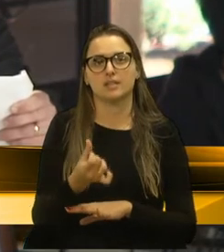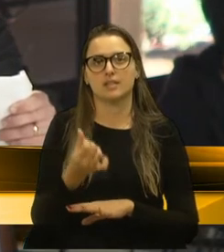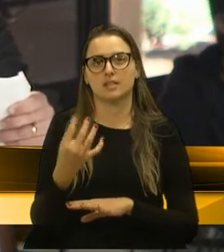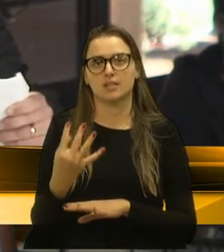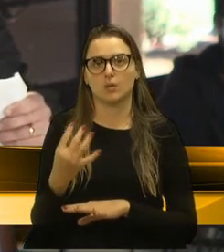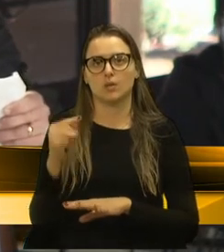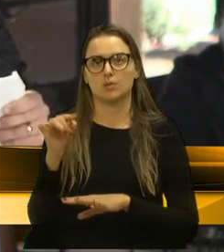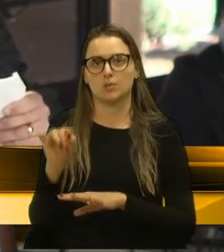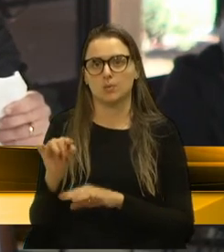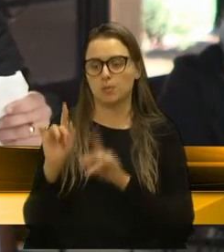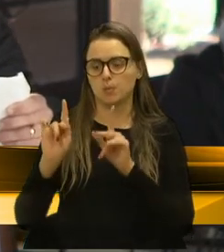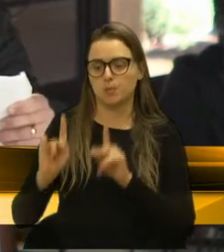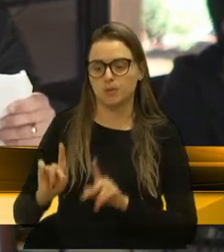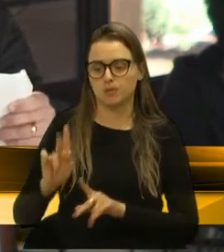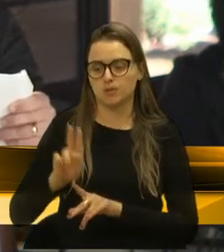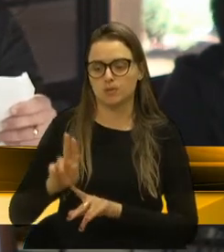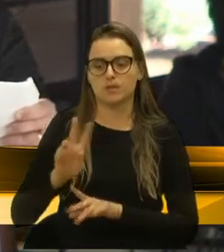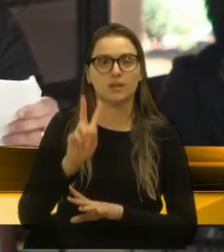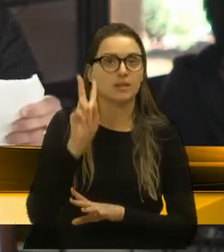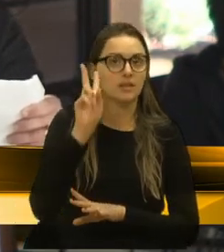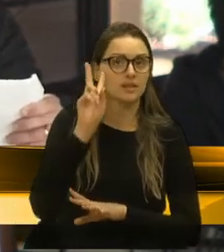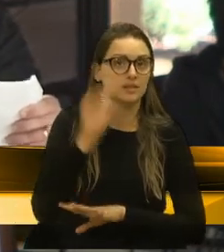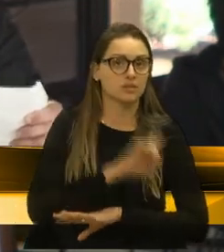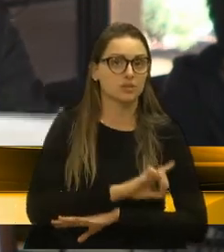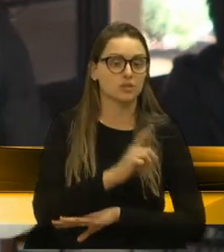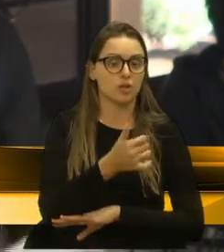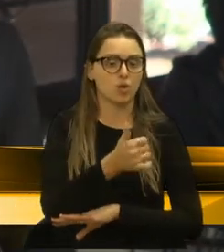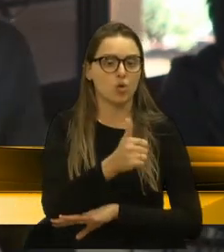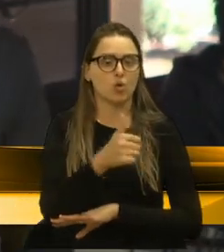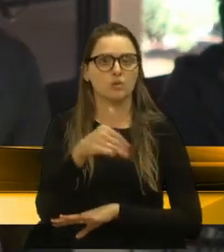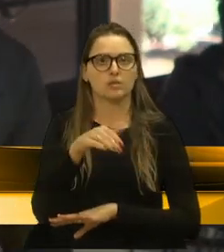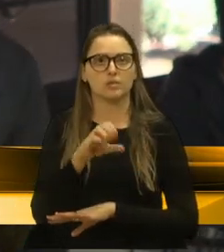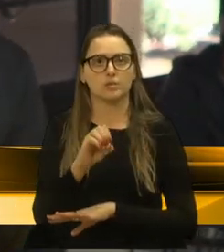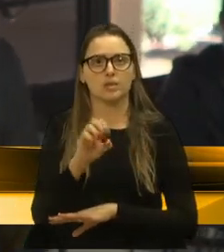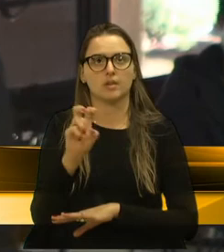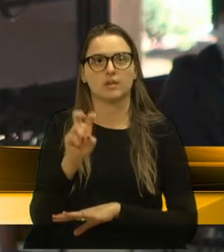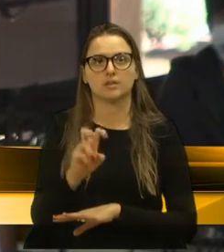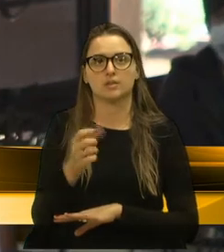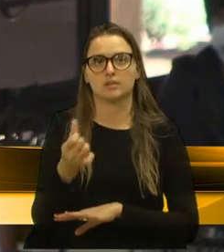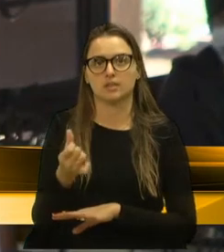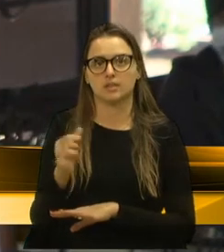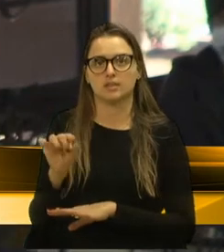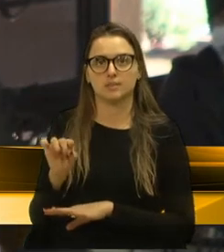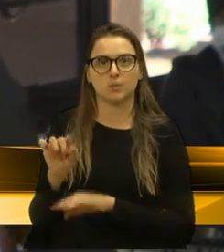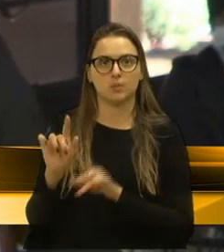mil passageiros. E na segunda, dia 11 de maio, foram 56 mil